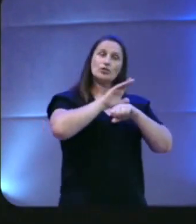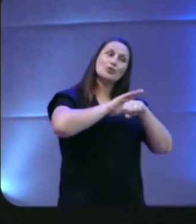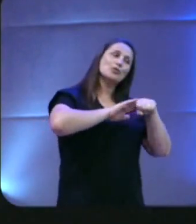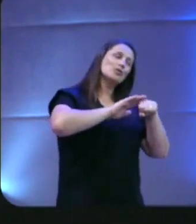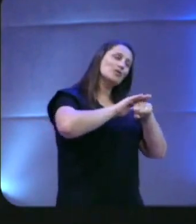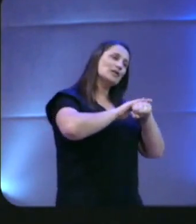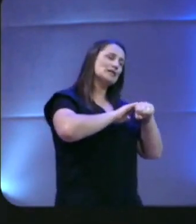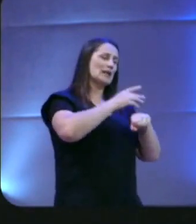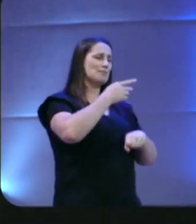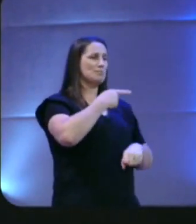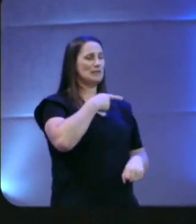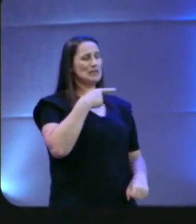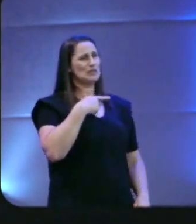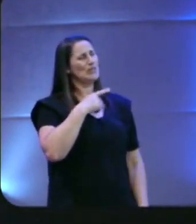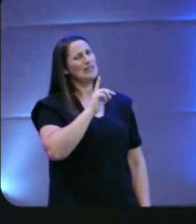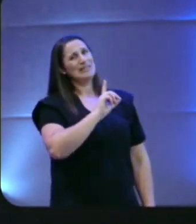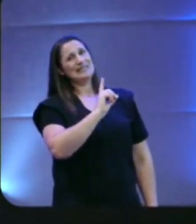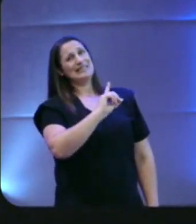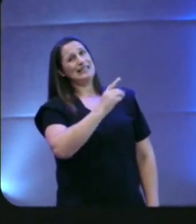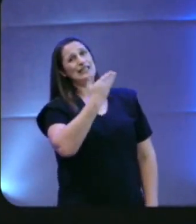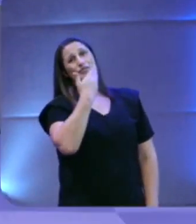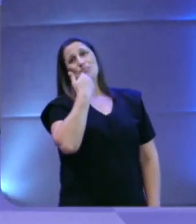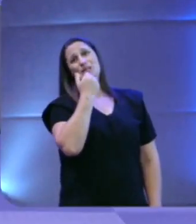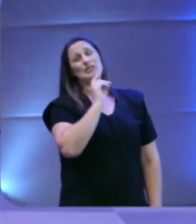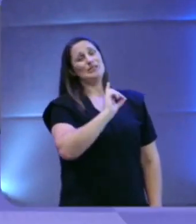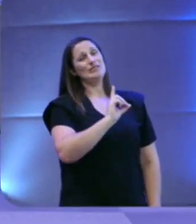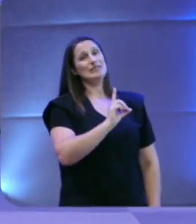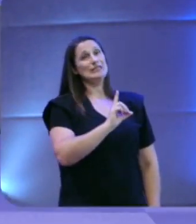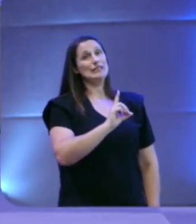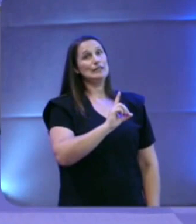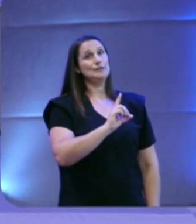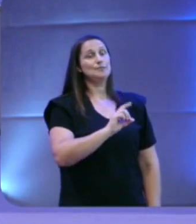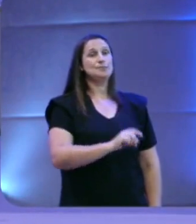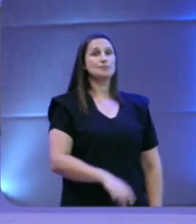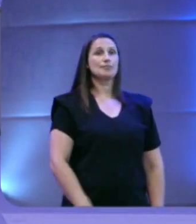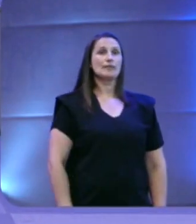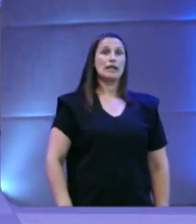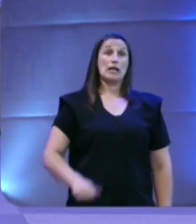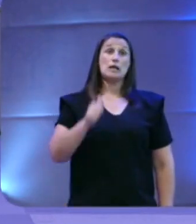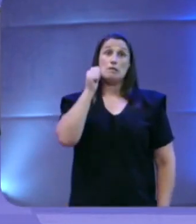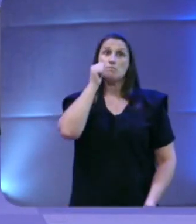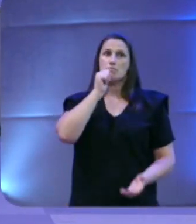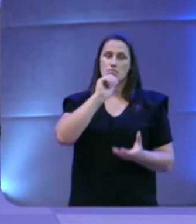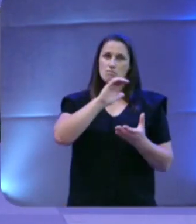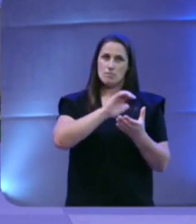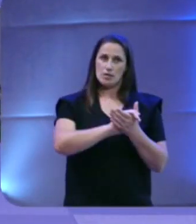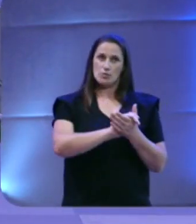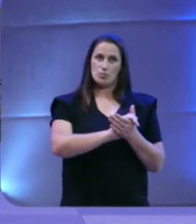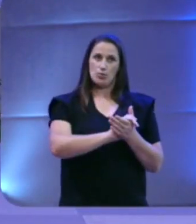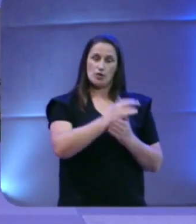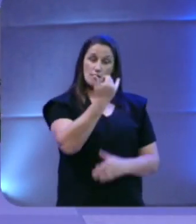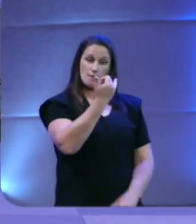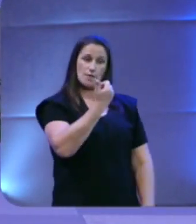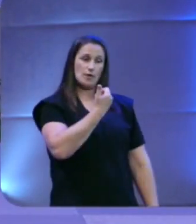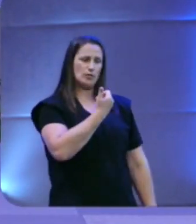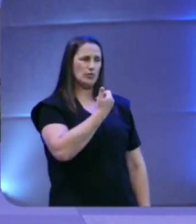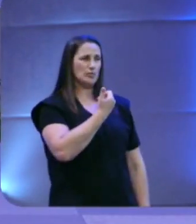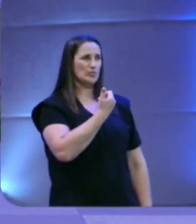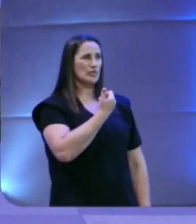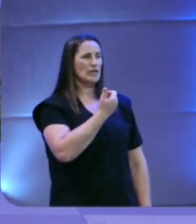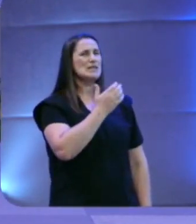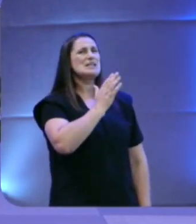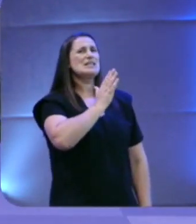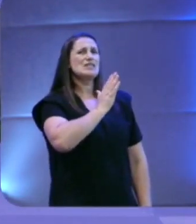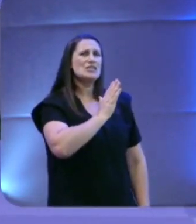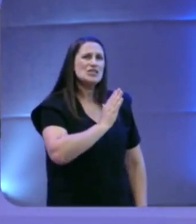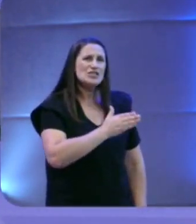não, eu vou continuar no que eu estou fazendo. Sheila, minha esposa, me pegou na curva, né? Como a gente fala. Ela falou assim: amor, você já teve